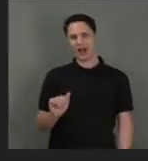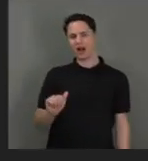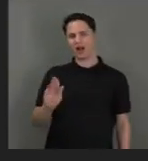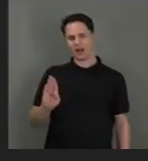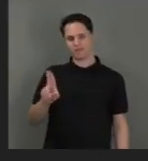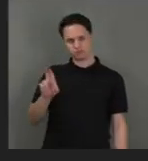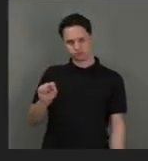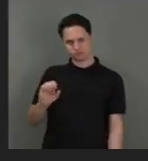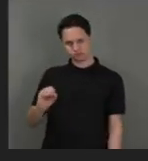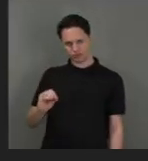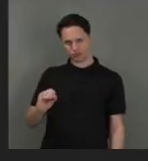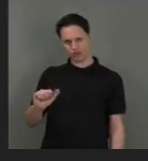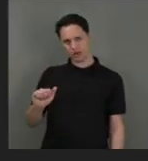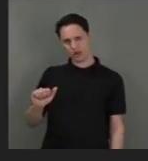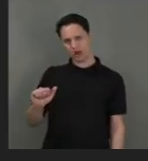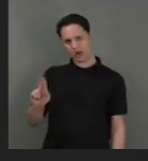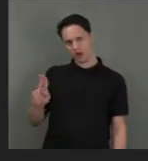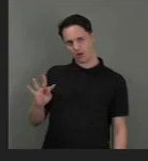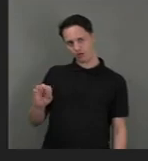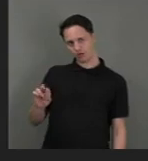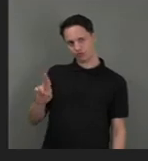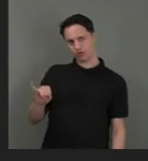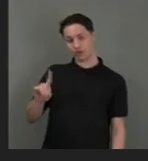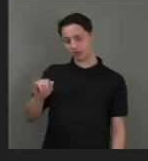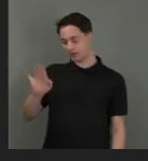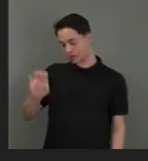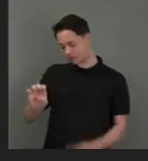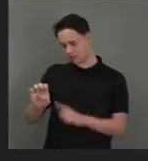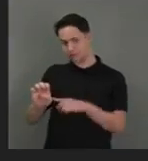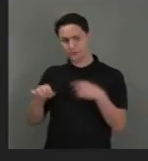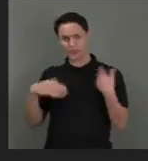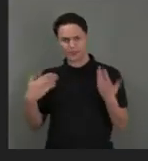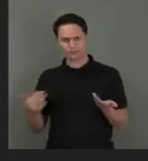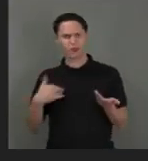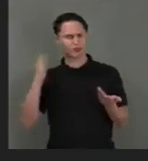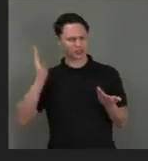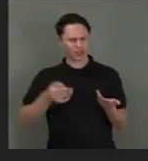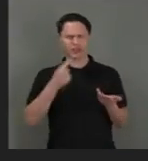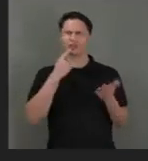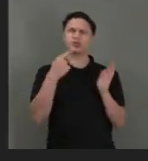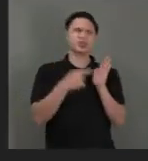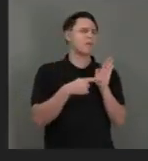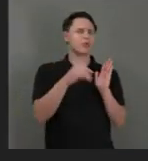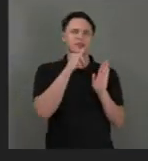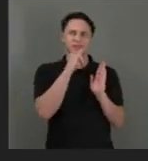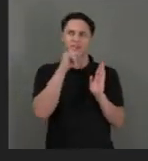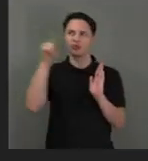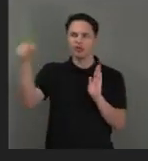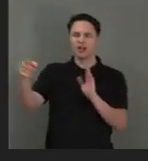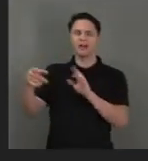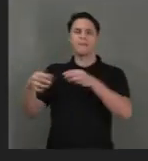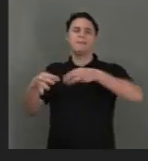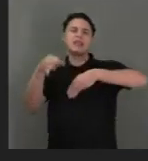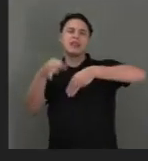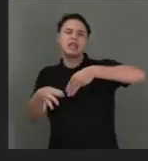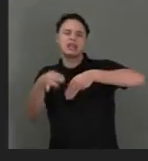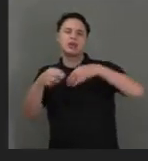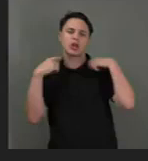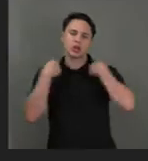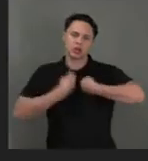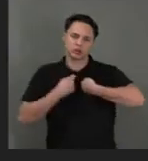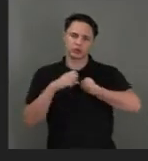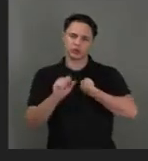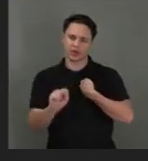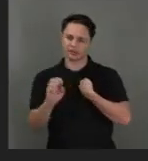vento, liberam corruptos, prendem e vão atrás de caçar a liberdade de expressão dos